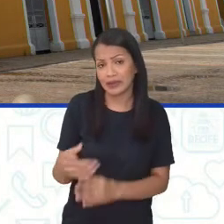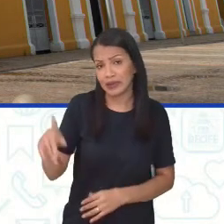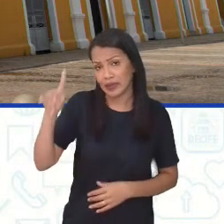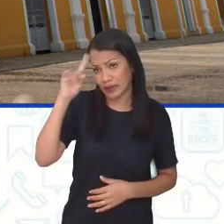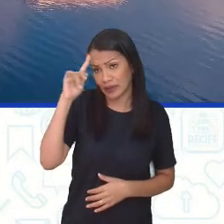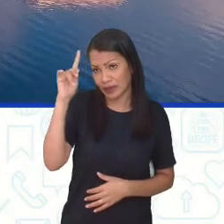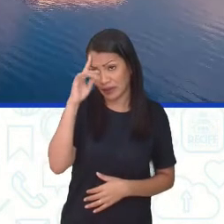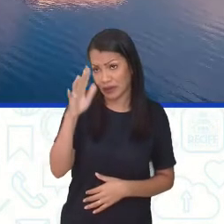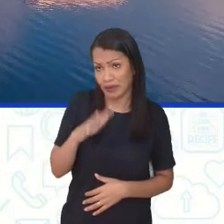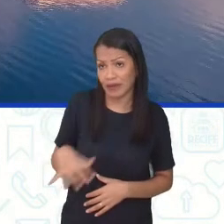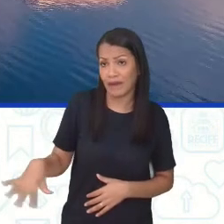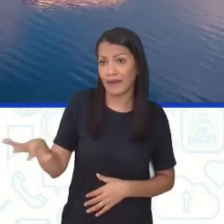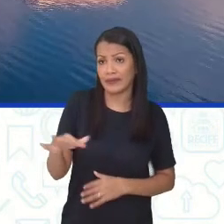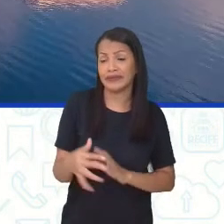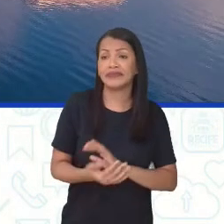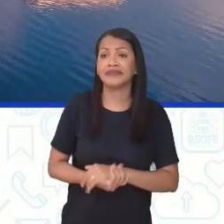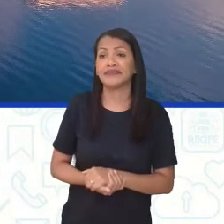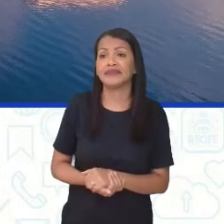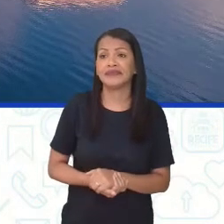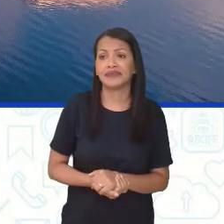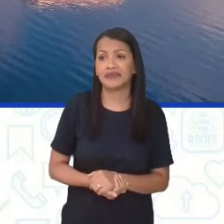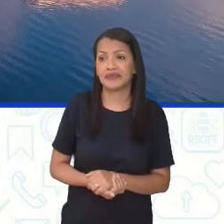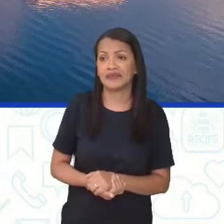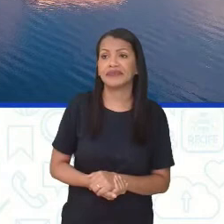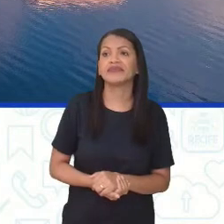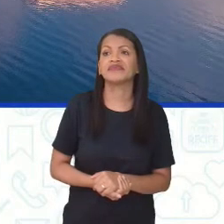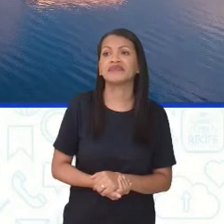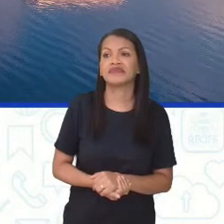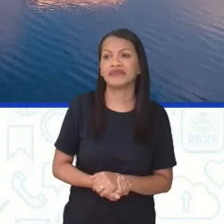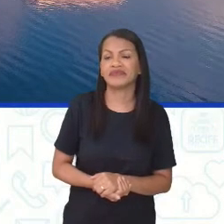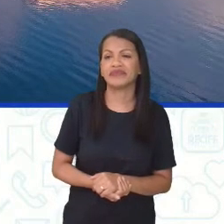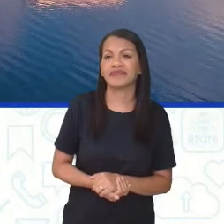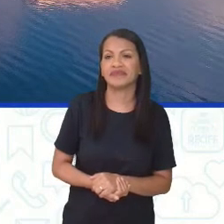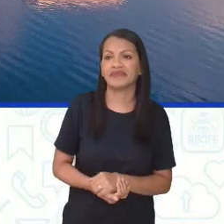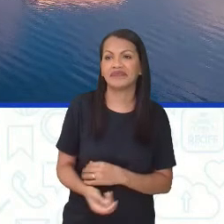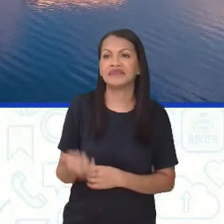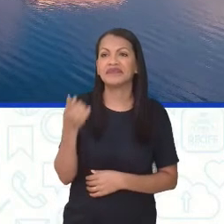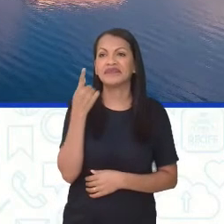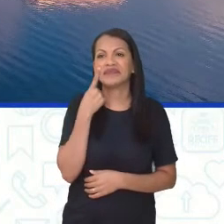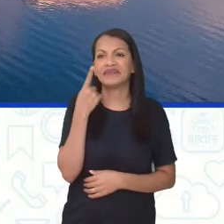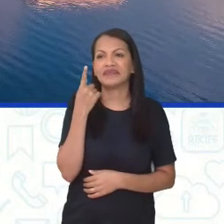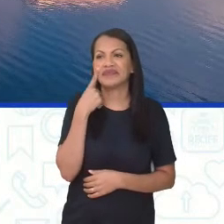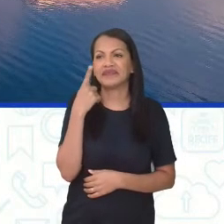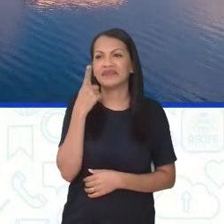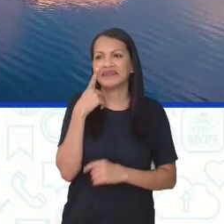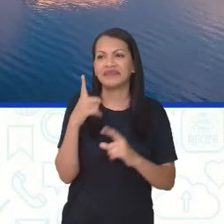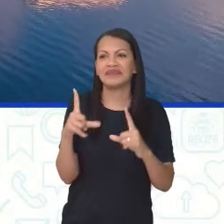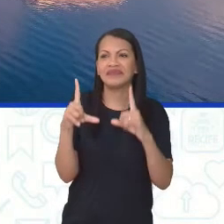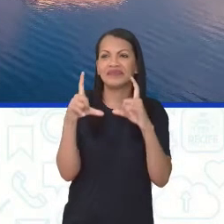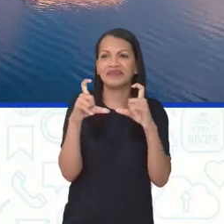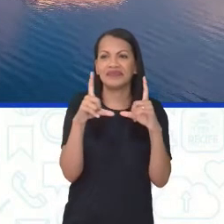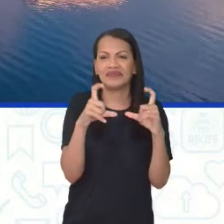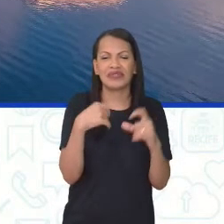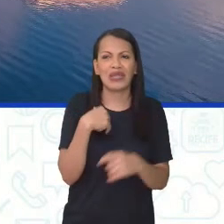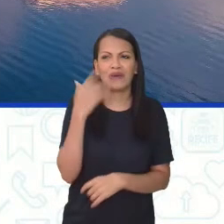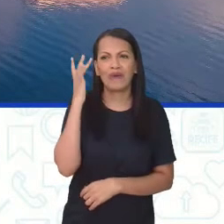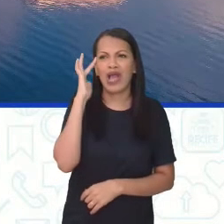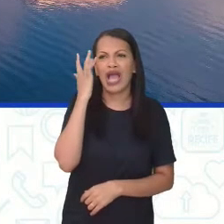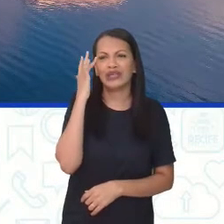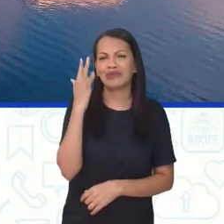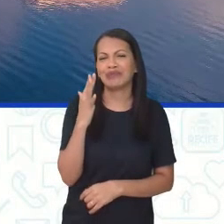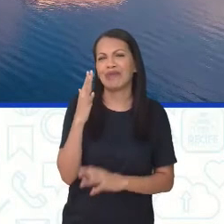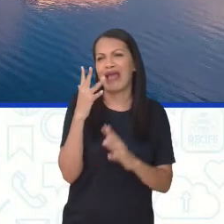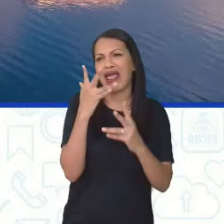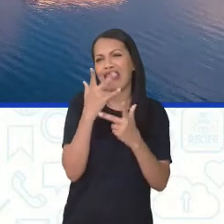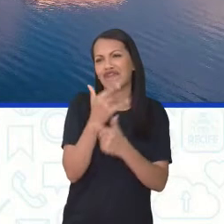nosso redor. Bom, essa foto da cidade do Recife eu acho